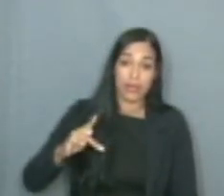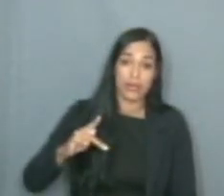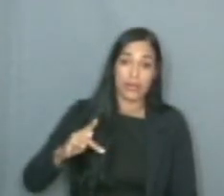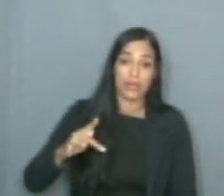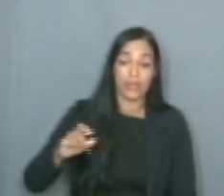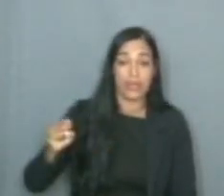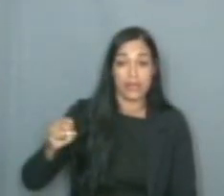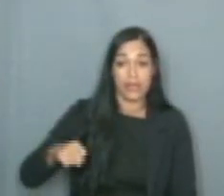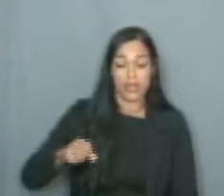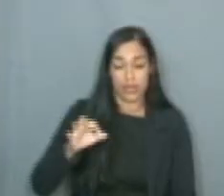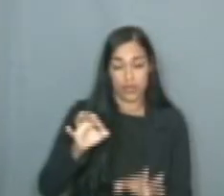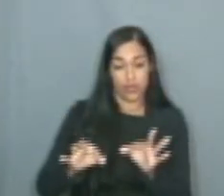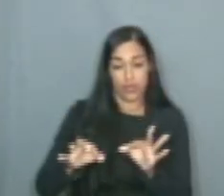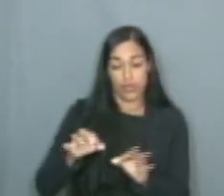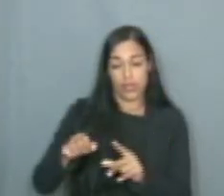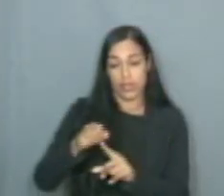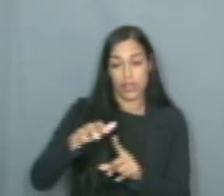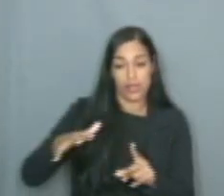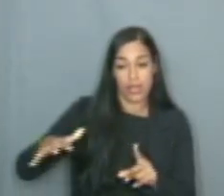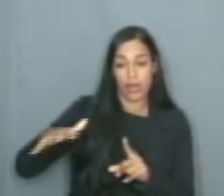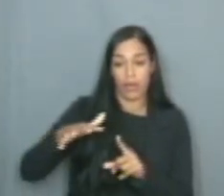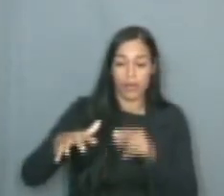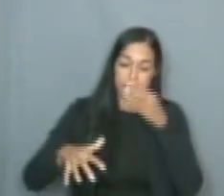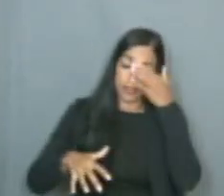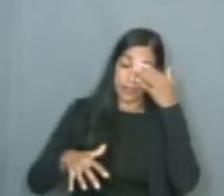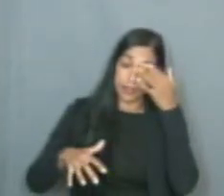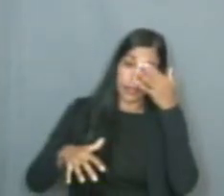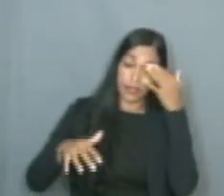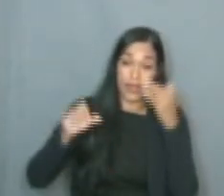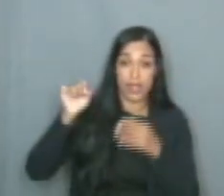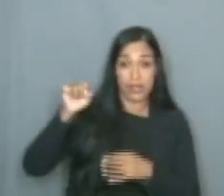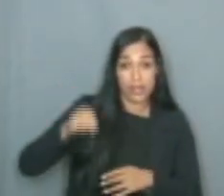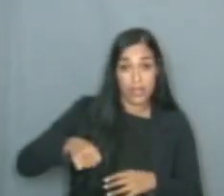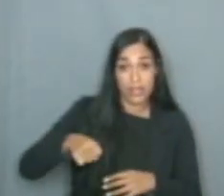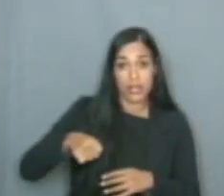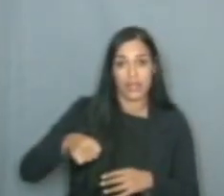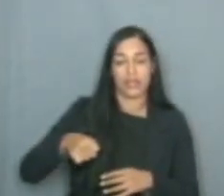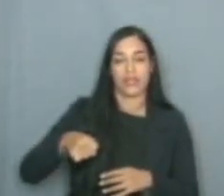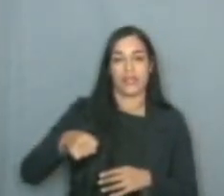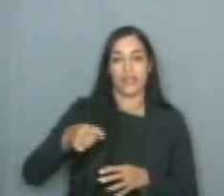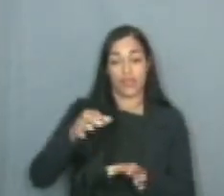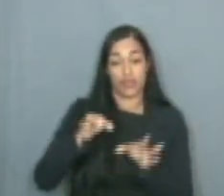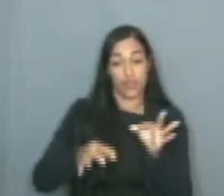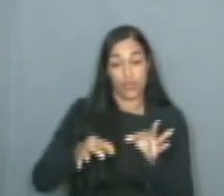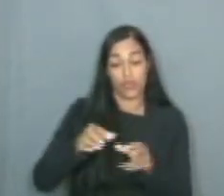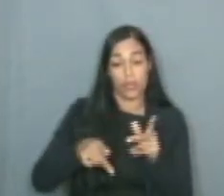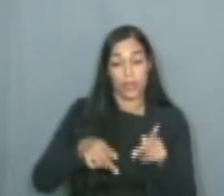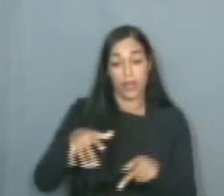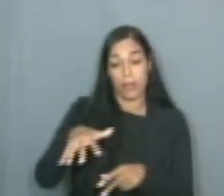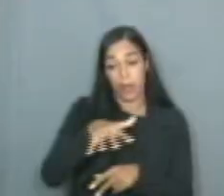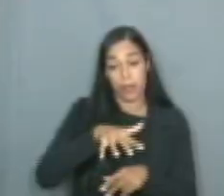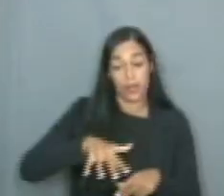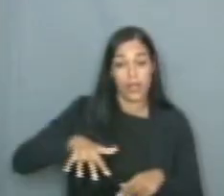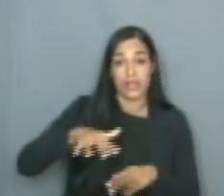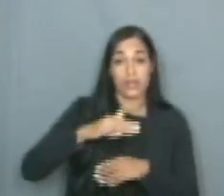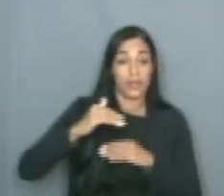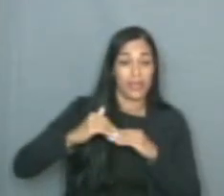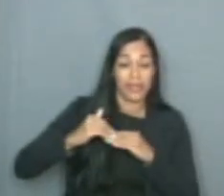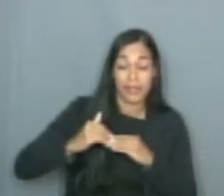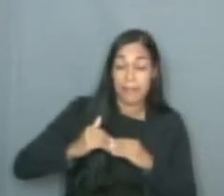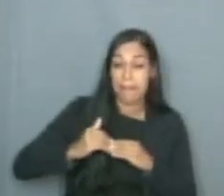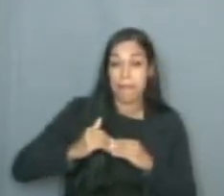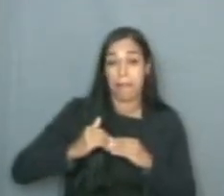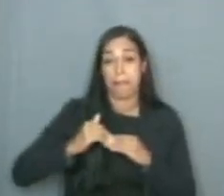sim justiça social. É sim um recorte justo para uma população que tem mais do que a